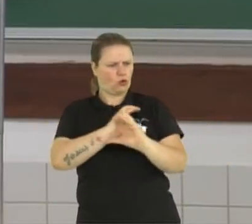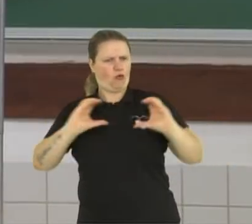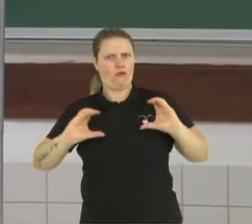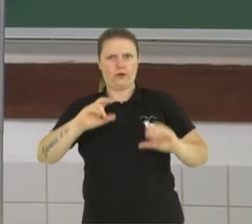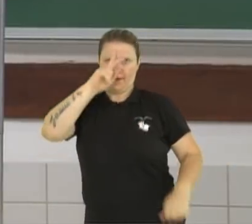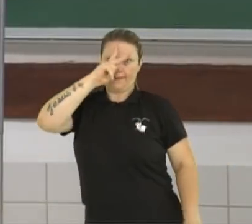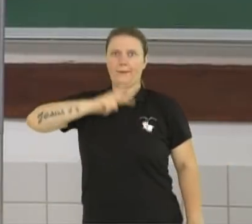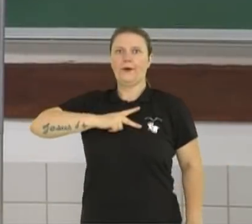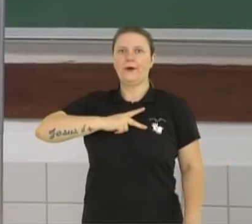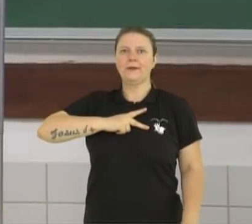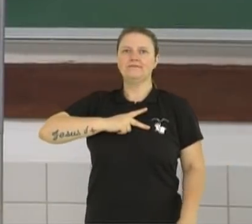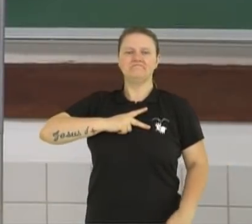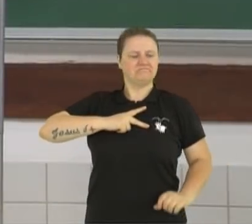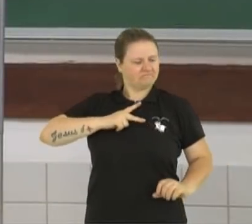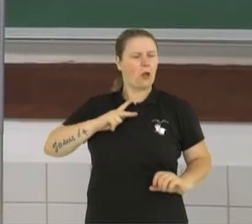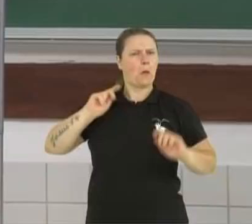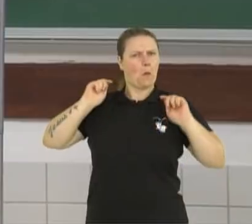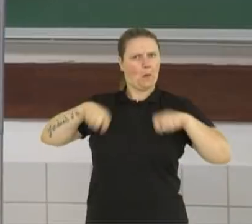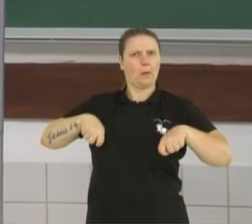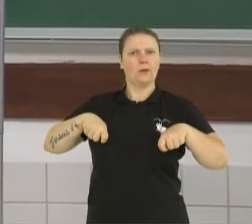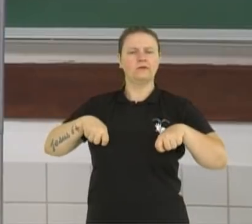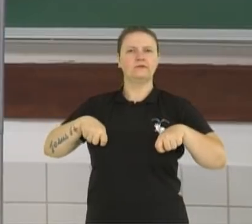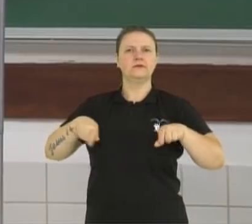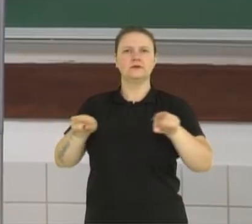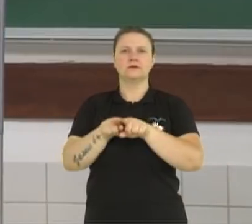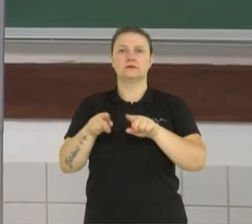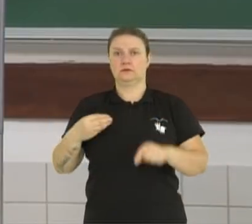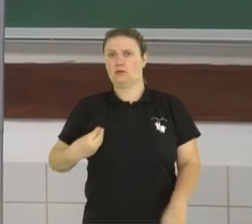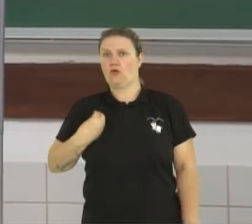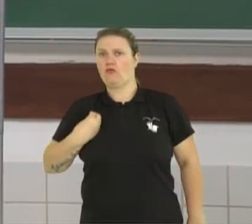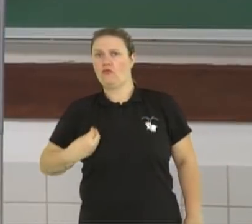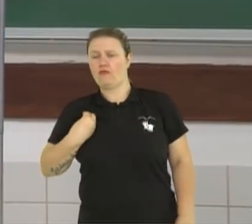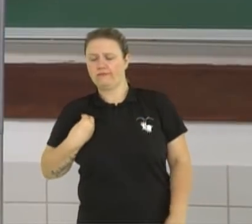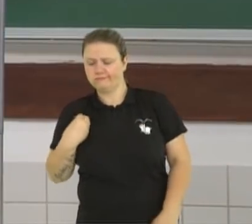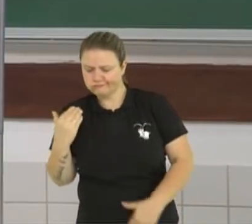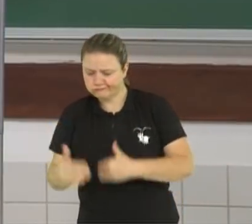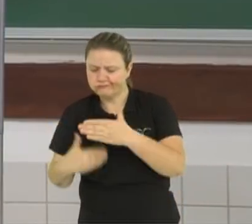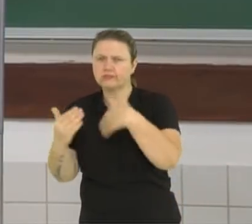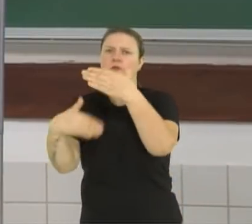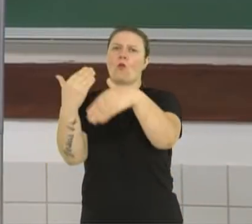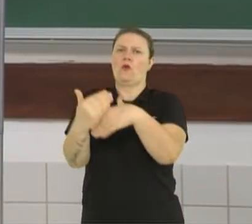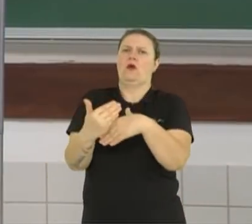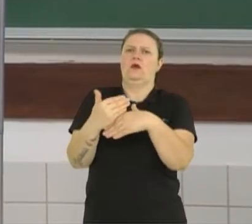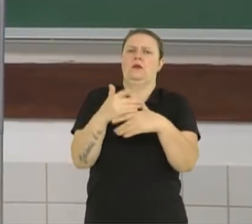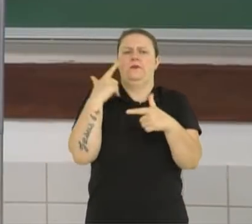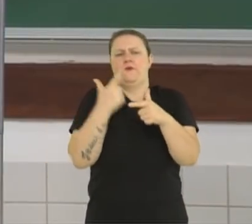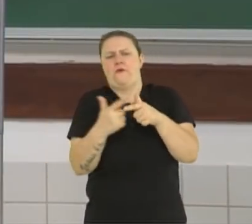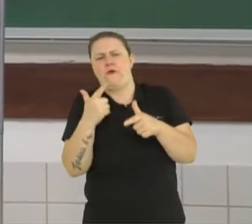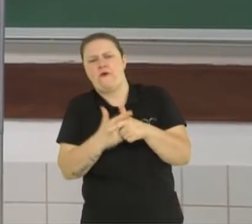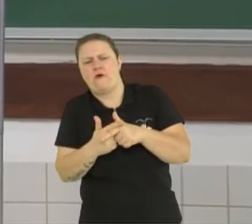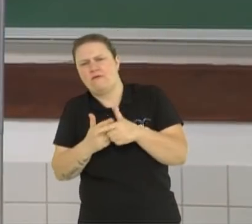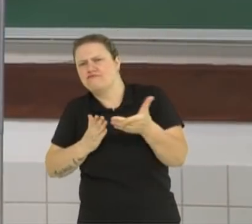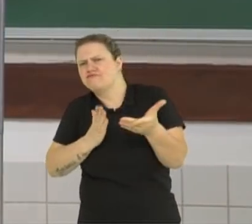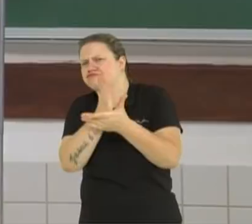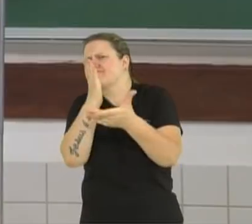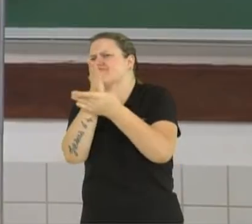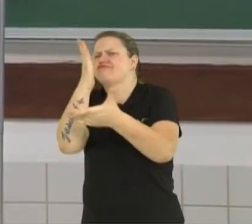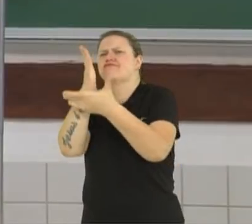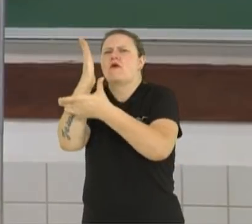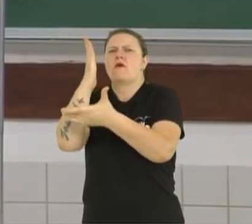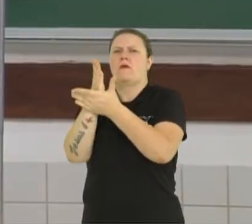você ter mais confiança, inclusive para a vida de vocês, para resolver problemas, superar desafios e assim por